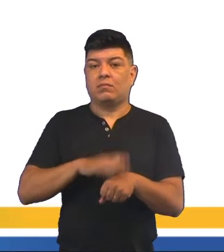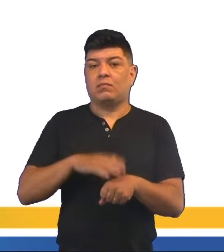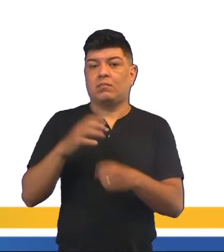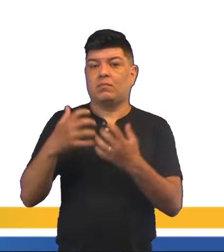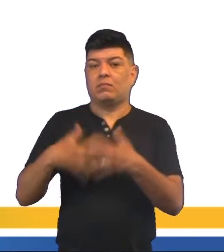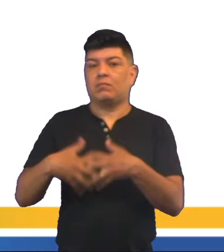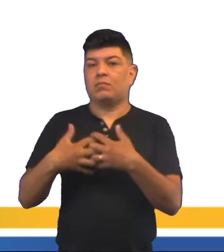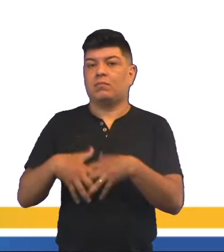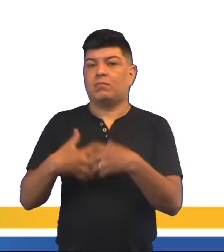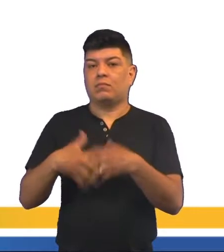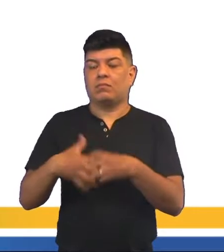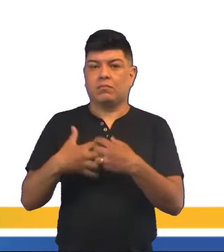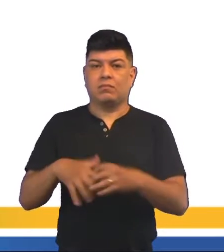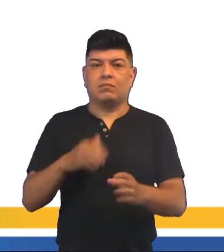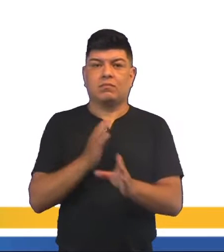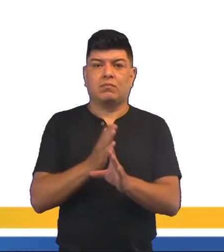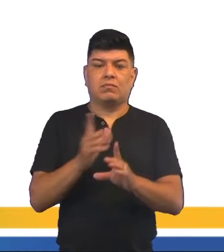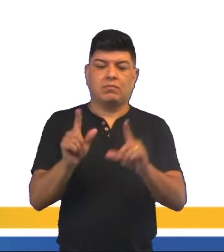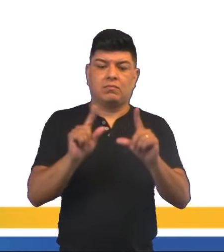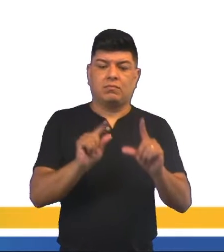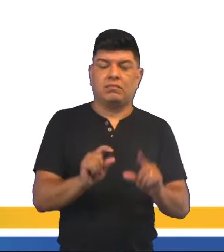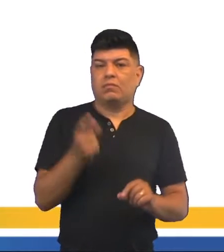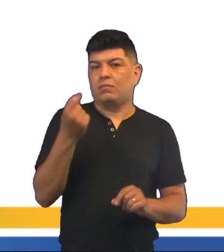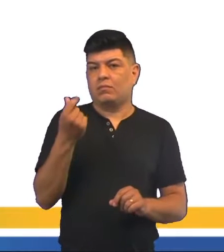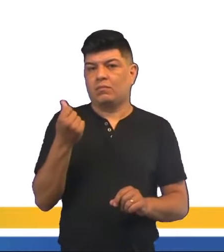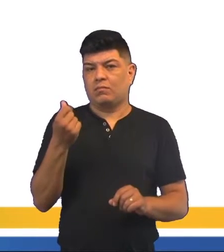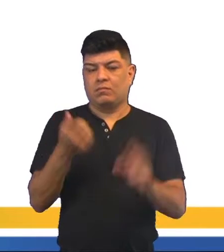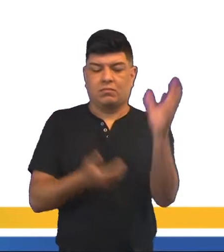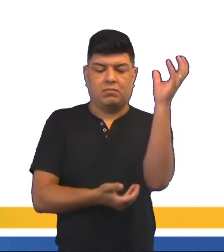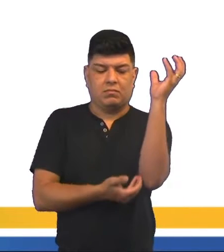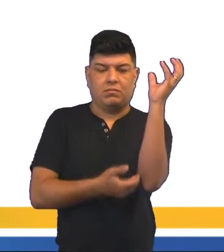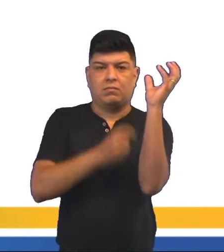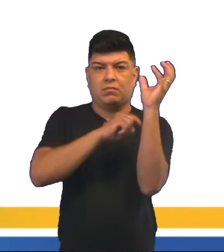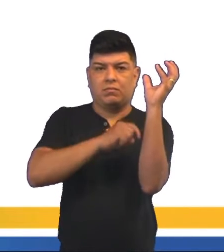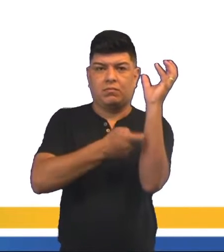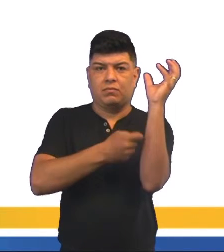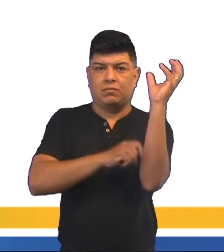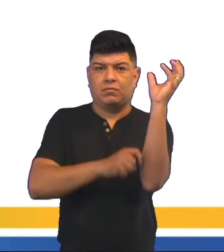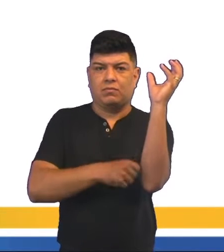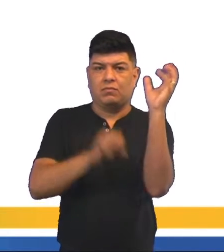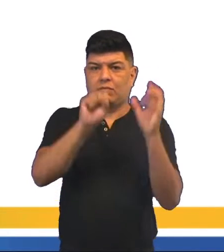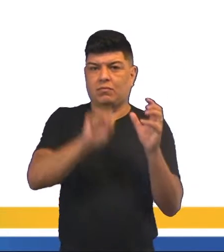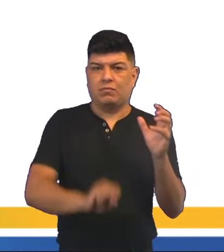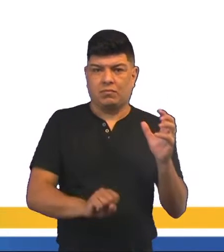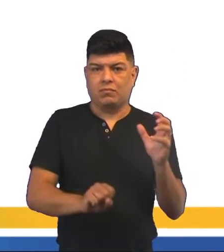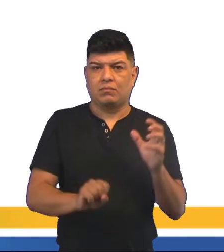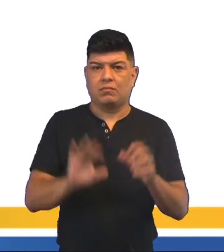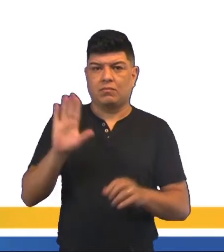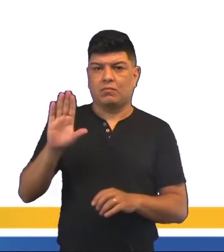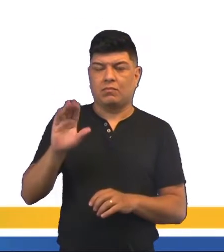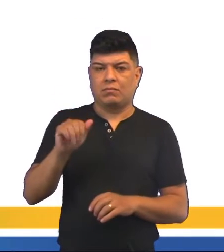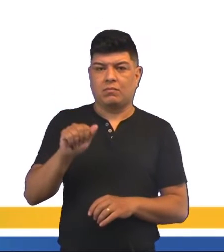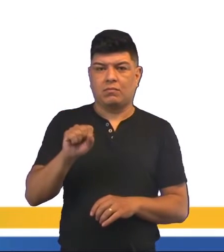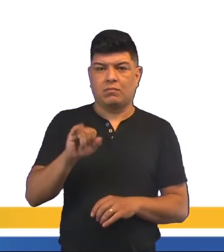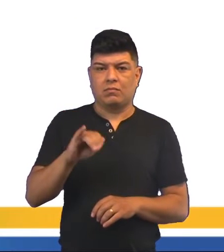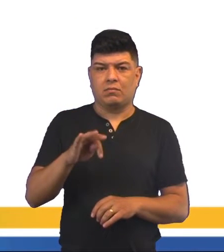né? Muito, né, devido à redução no preço da borracha, né, que passou a ser produzida lá no Sudeste Asiático, na